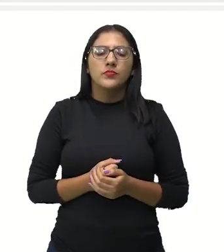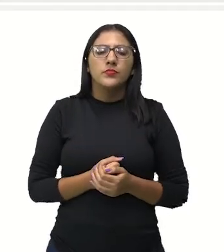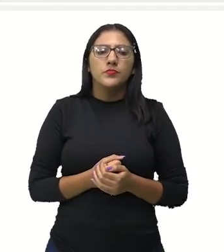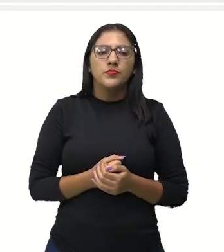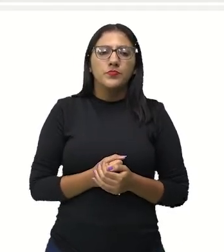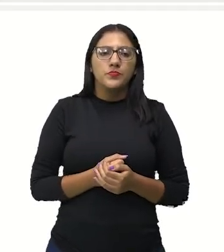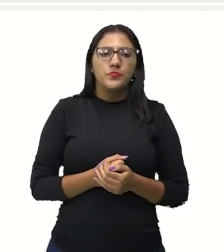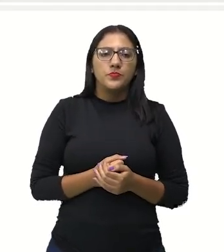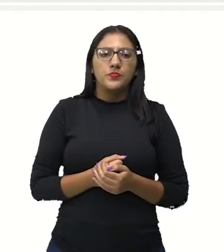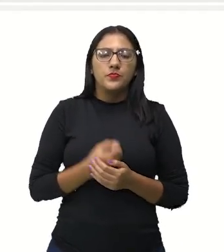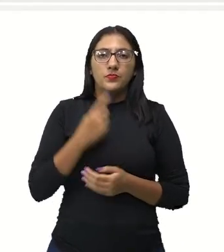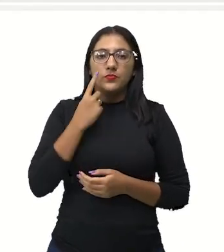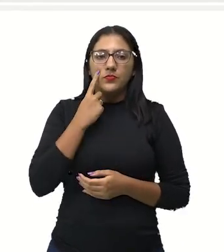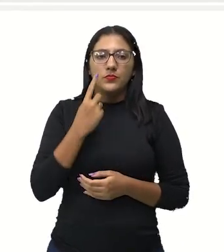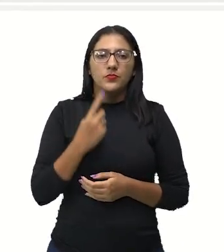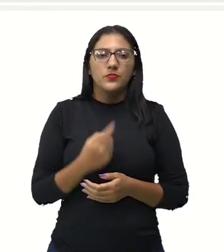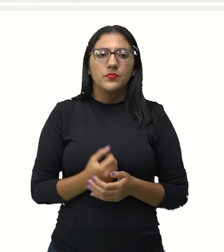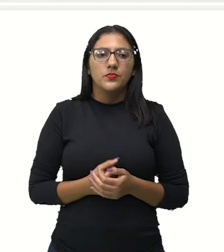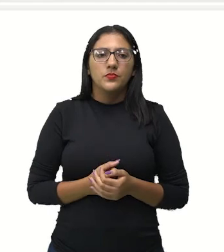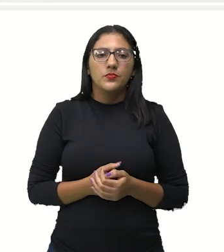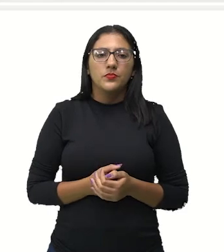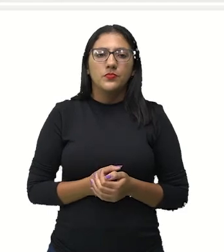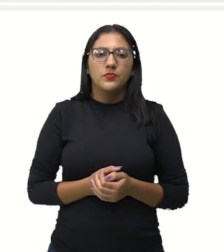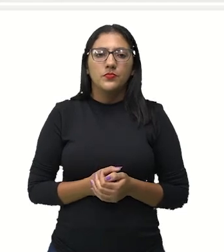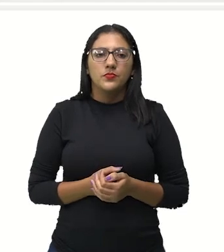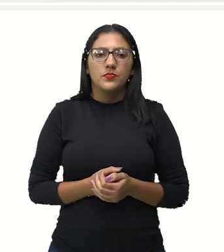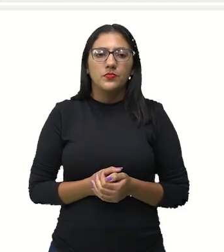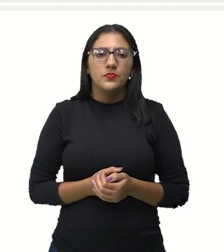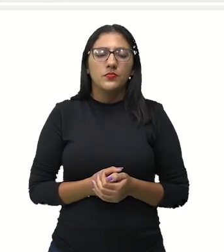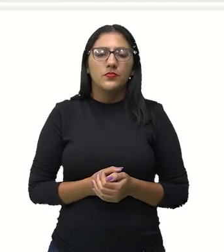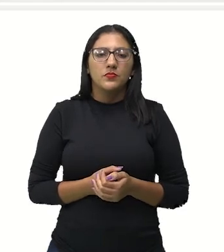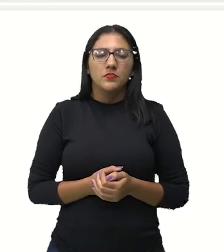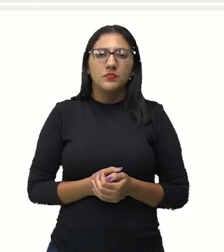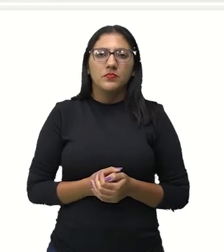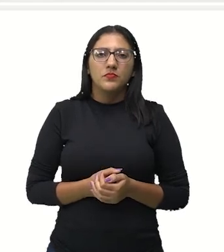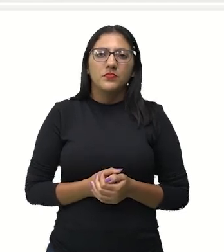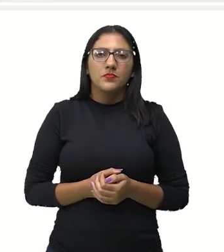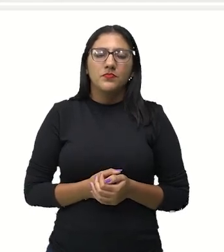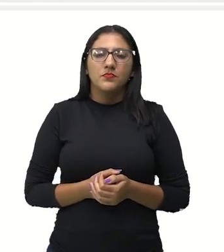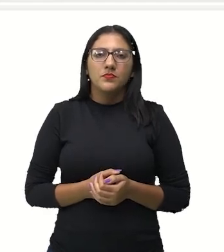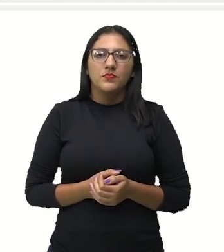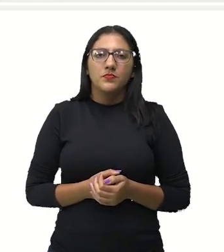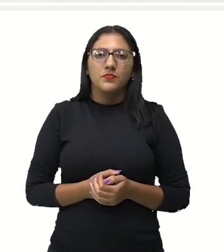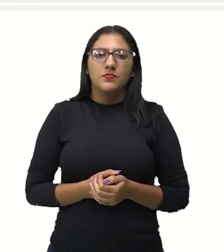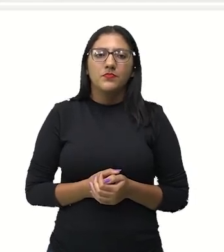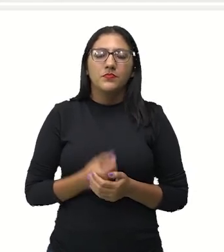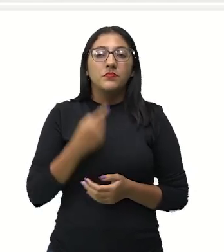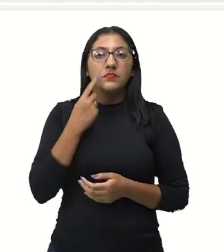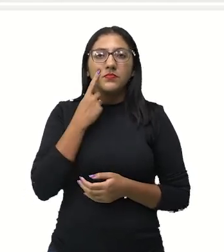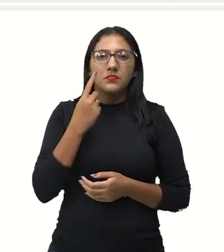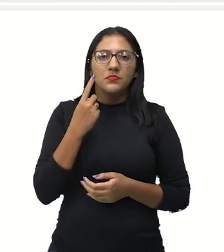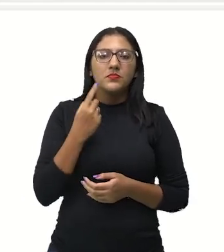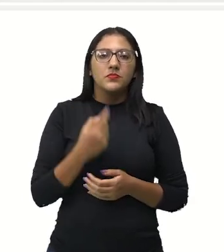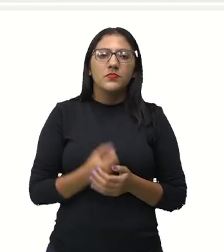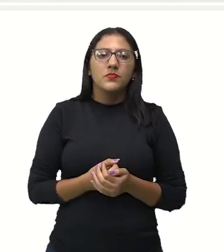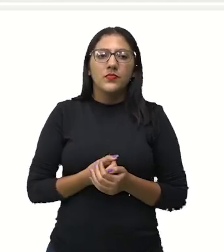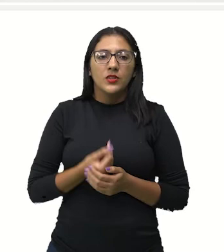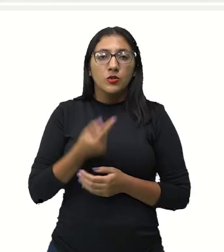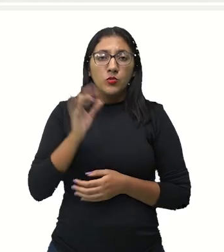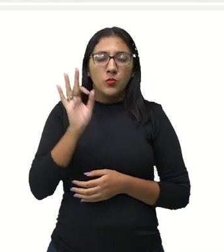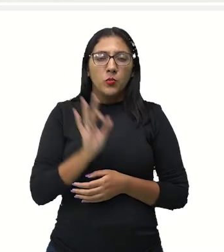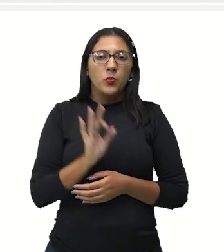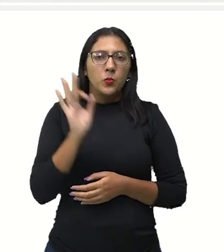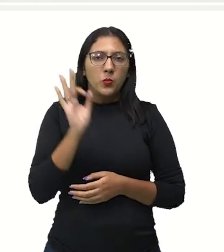juro, vou trocar, deixar de vermelho para não ficar muito colorido esse negócio aqui. O juro é